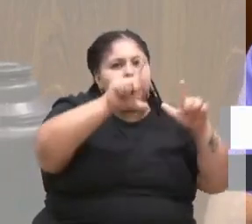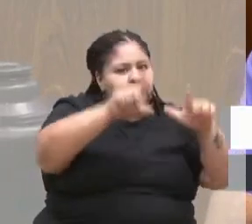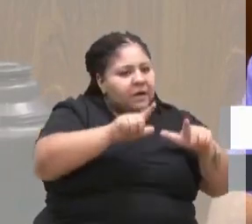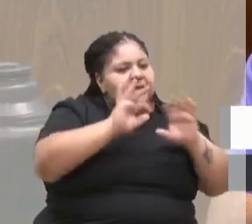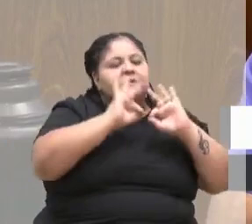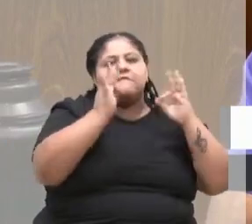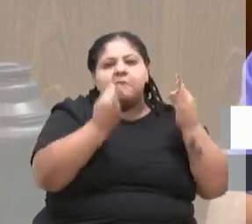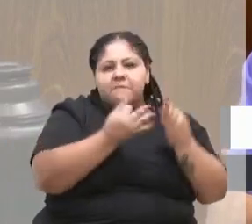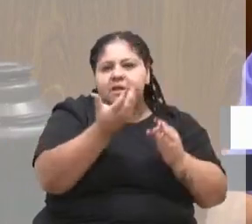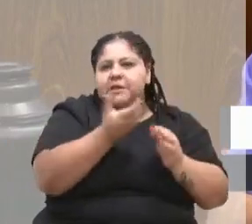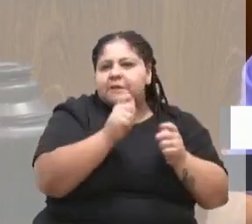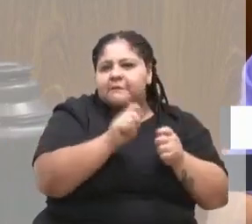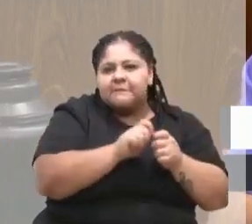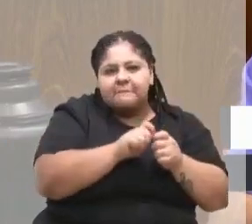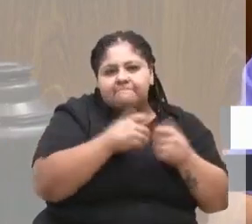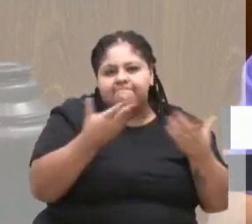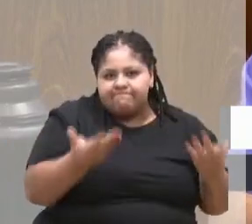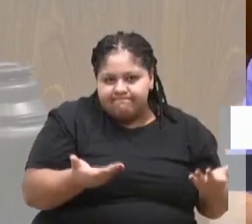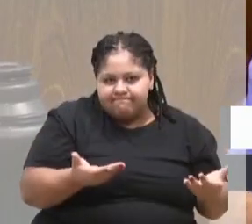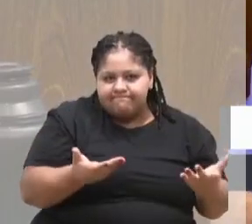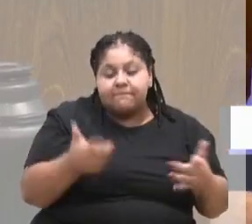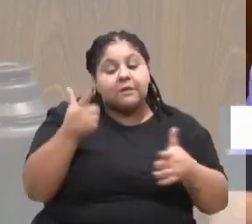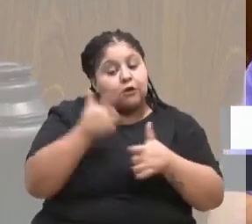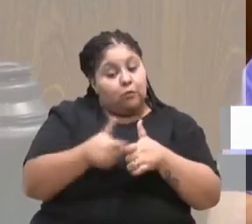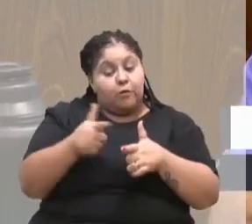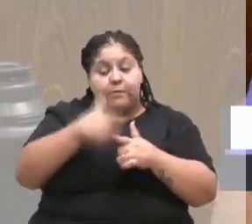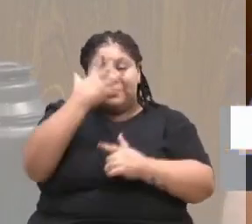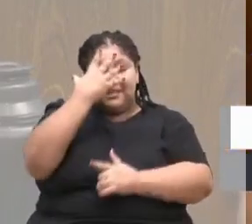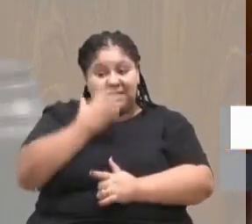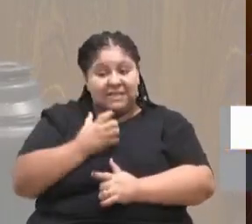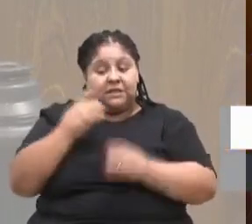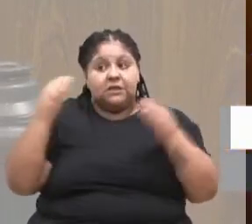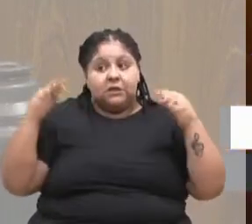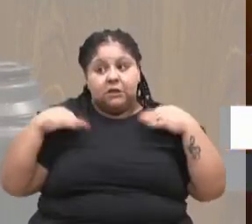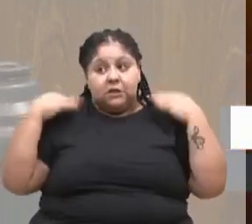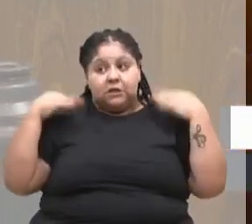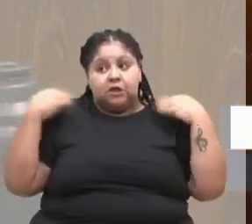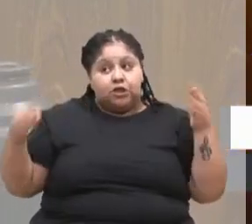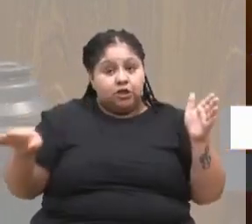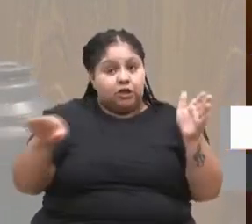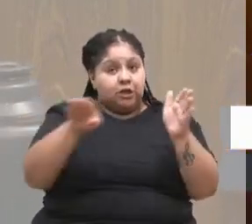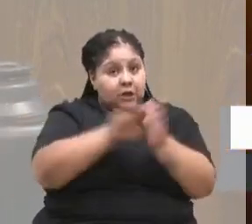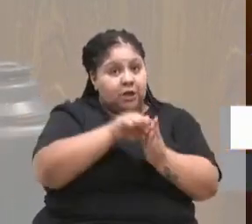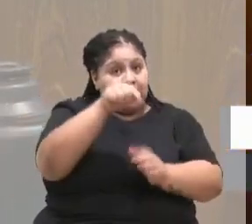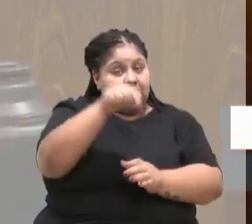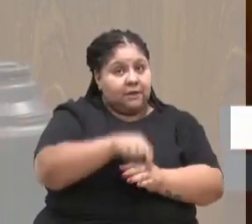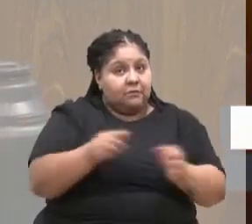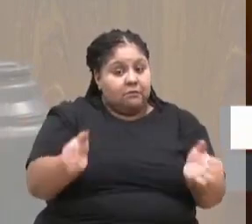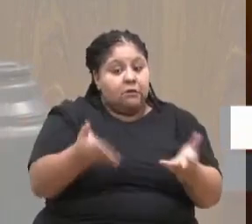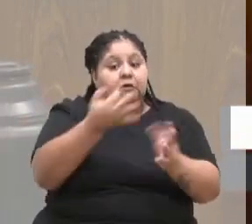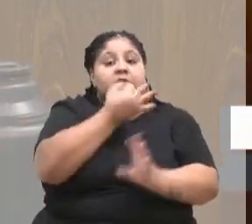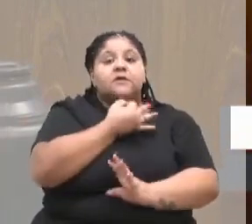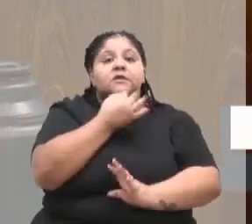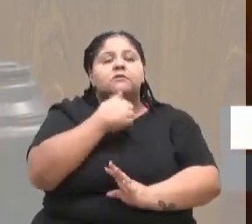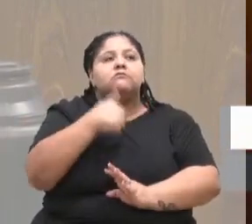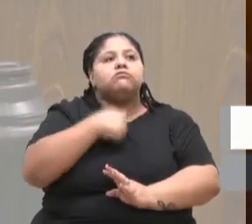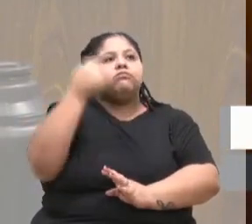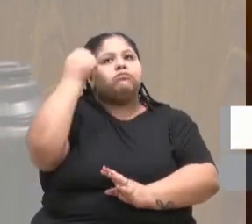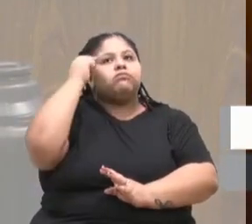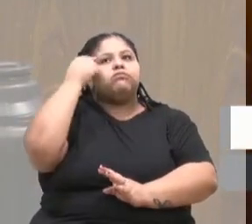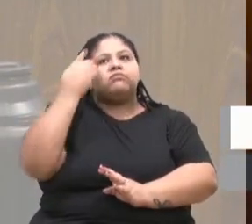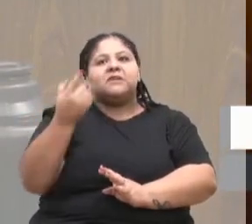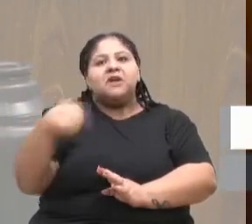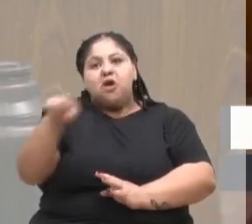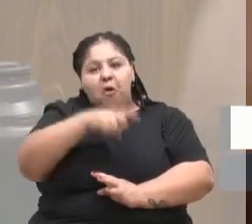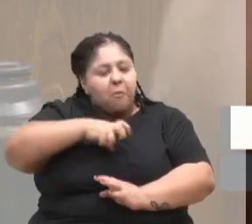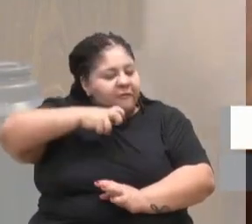isso, mas como não se incentivou? Então, um problema sério, os turistas estão chegando para a Festa da Uva e eu fico pensando que vai ser uma vergonha para